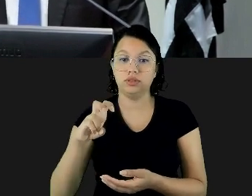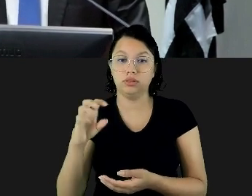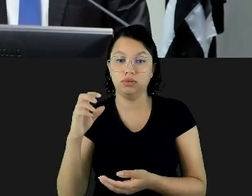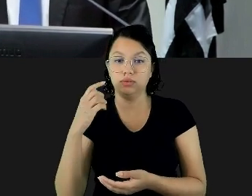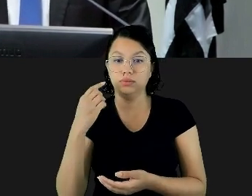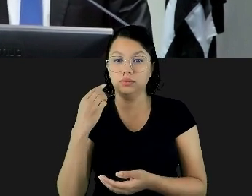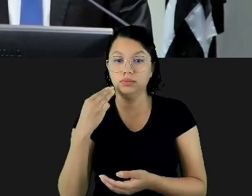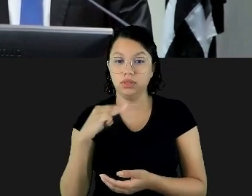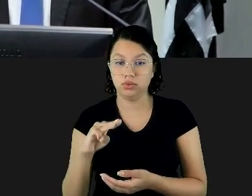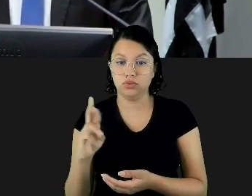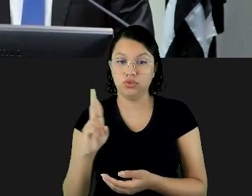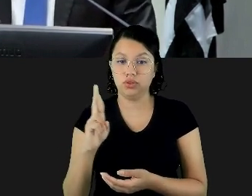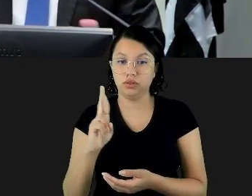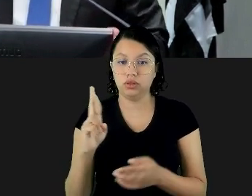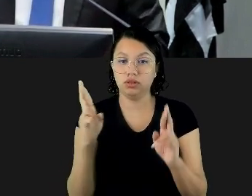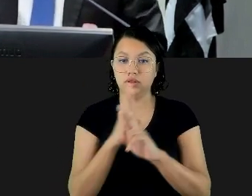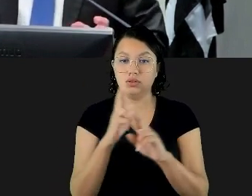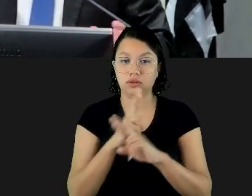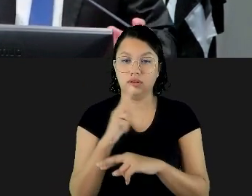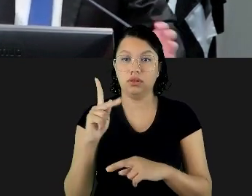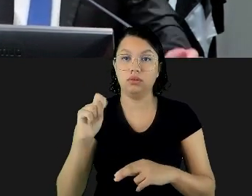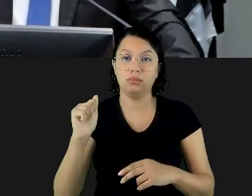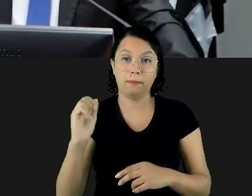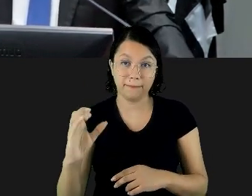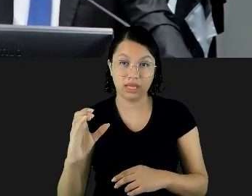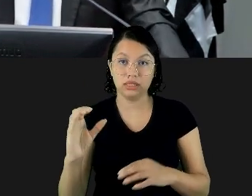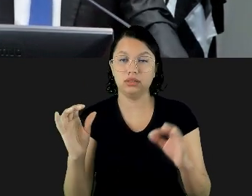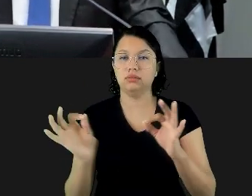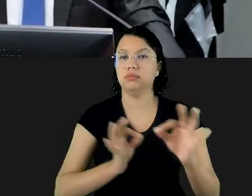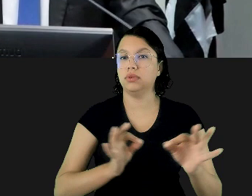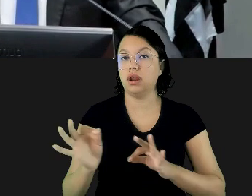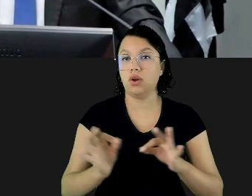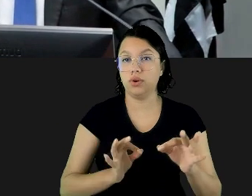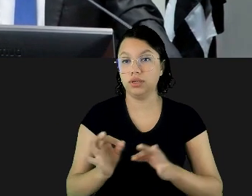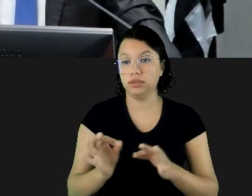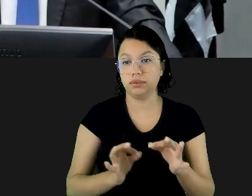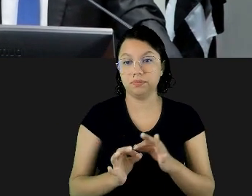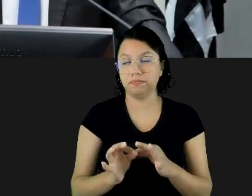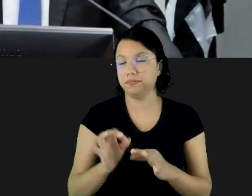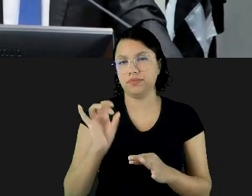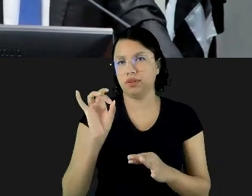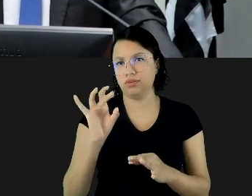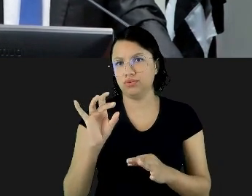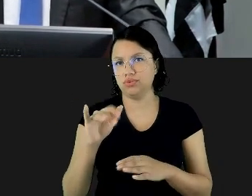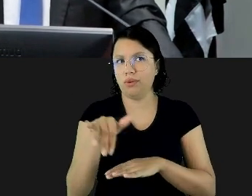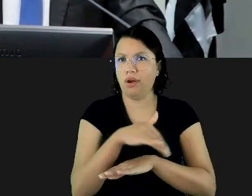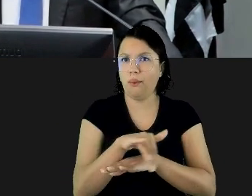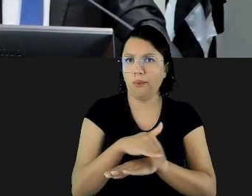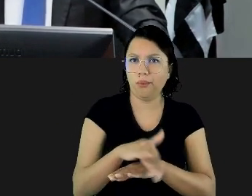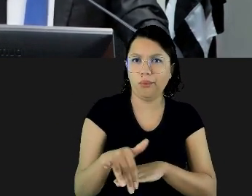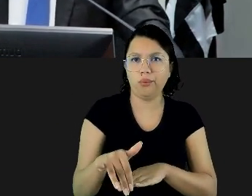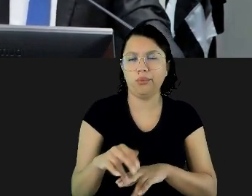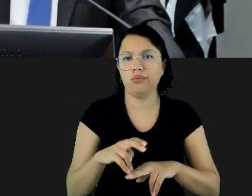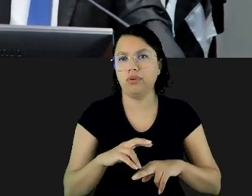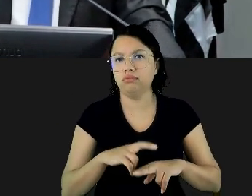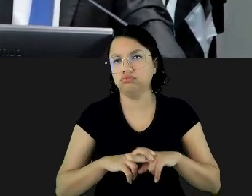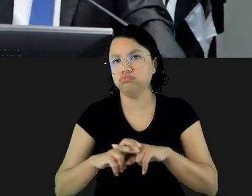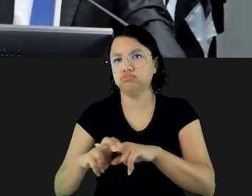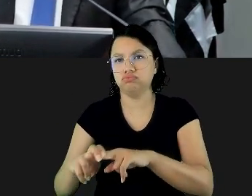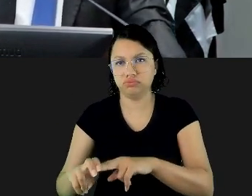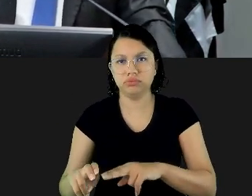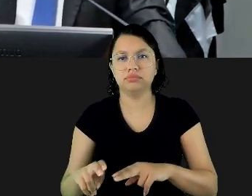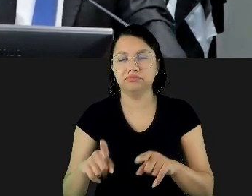PAC, para poder organizar não só a questão da rodovia, ferrovia, portos e hidrovias,